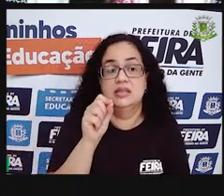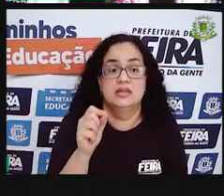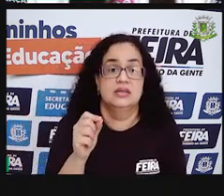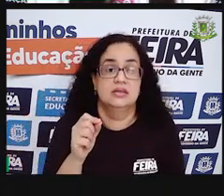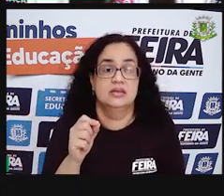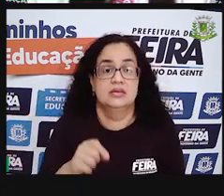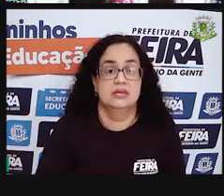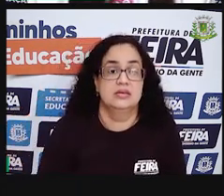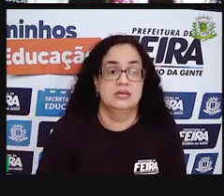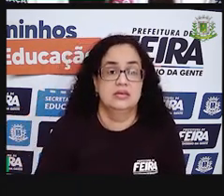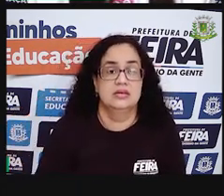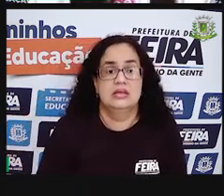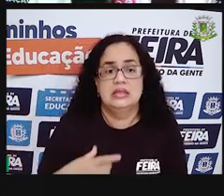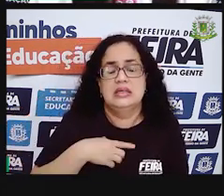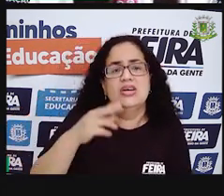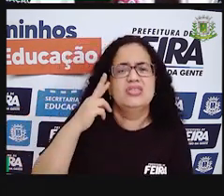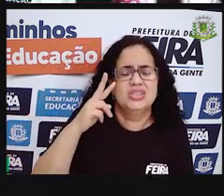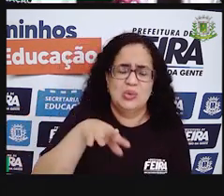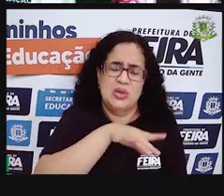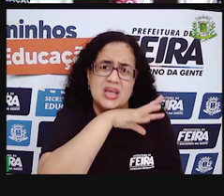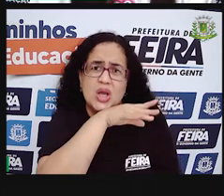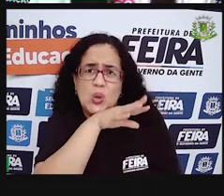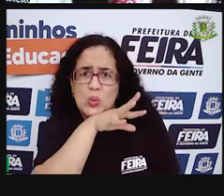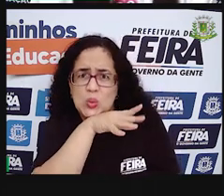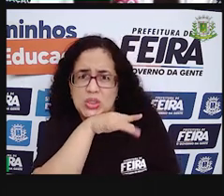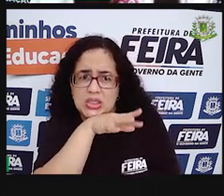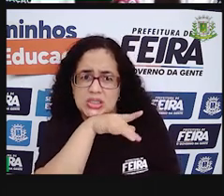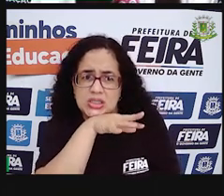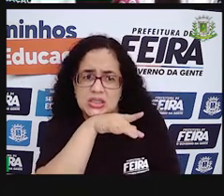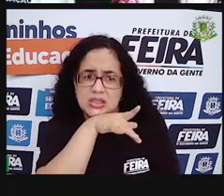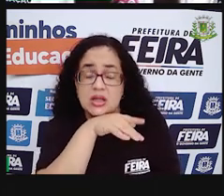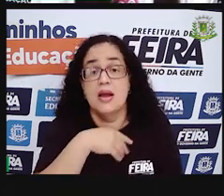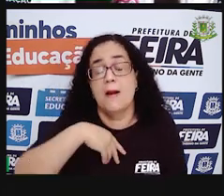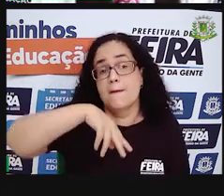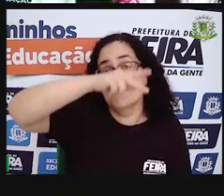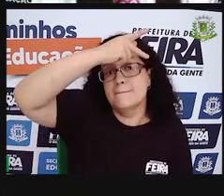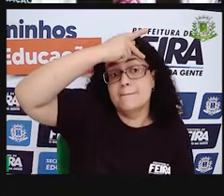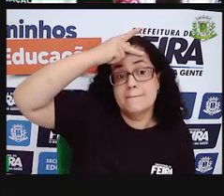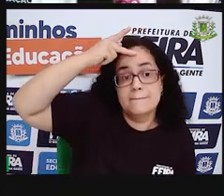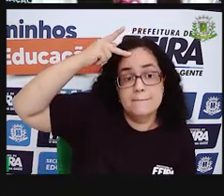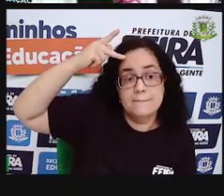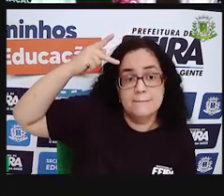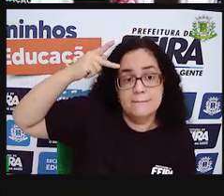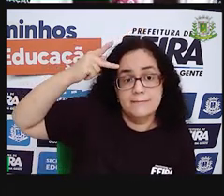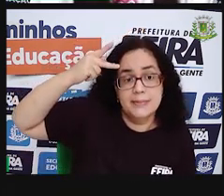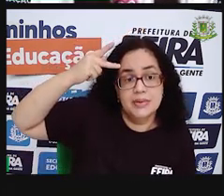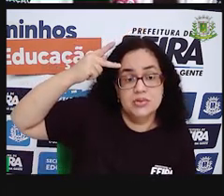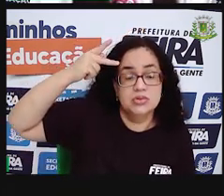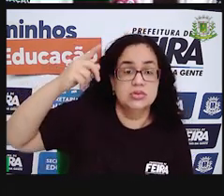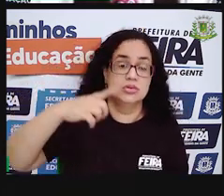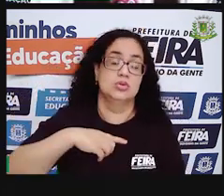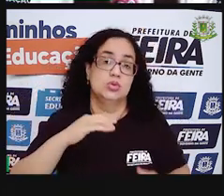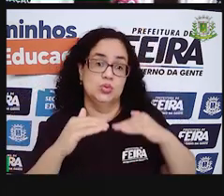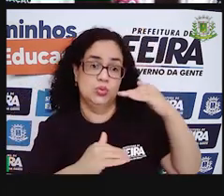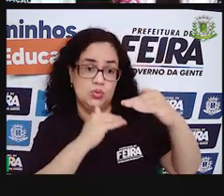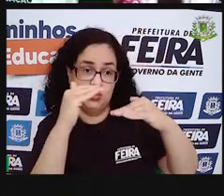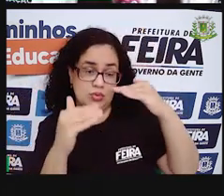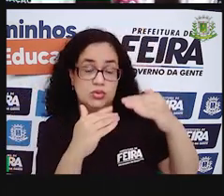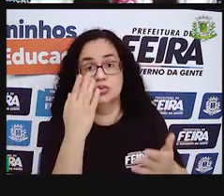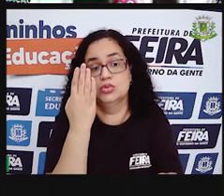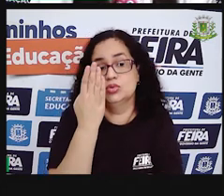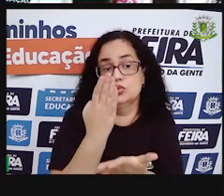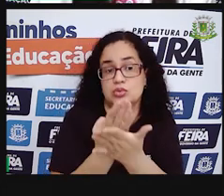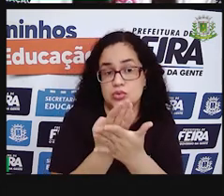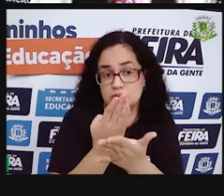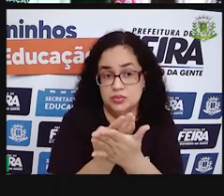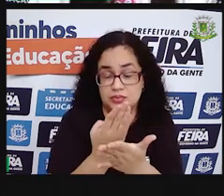deixam uma visão negativa, né, do que seriam as pessoas resultantes aí desse processo de mistura